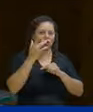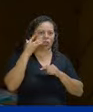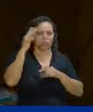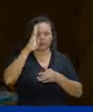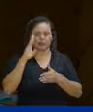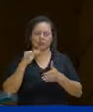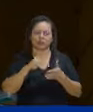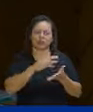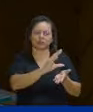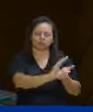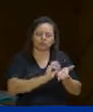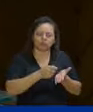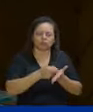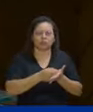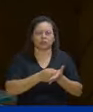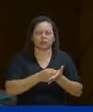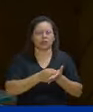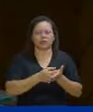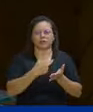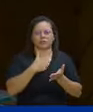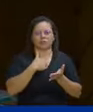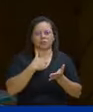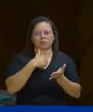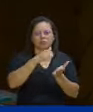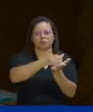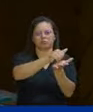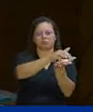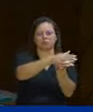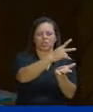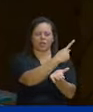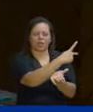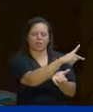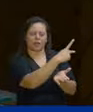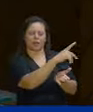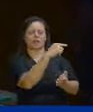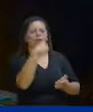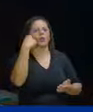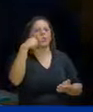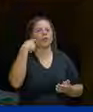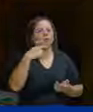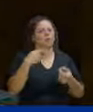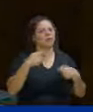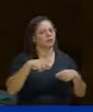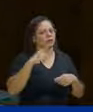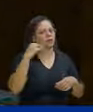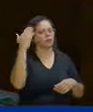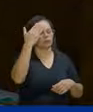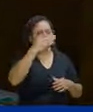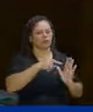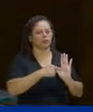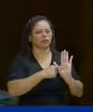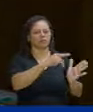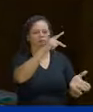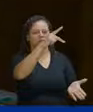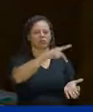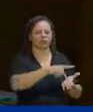Nacional, mas não pode imputar irregularidades aos profissionais sem evidências